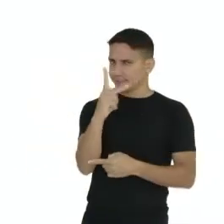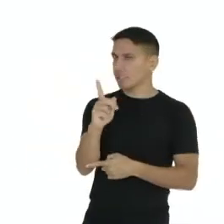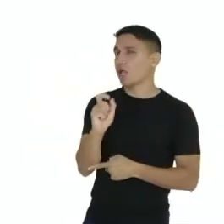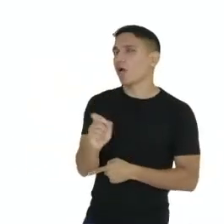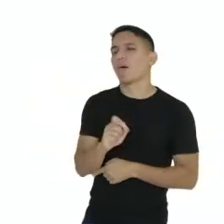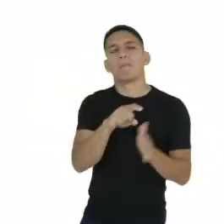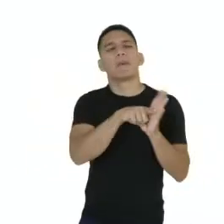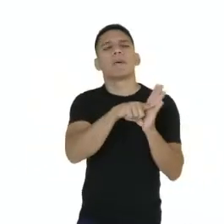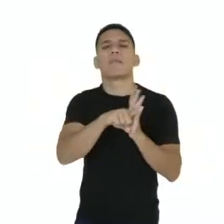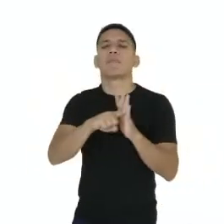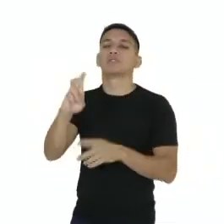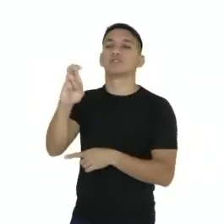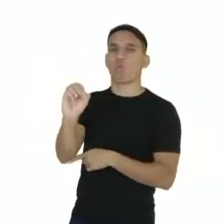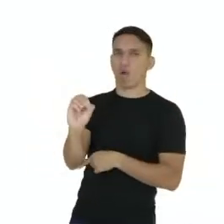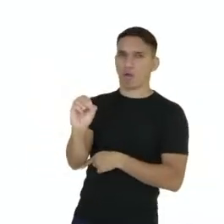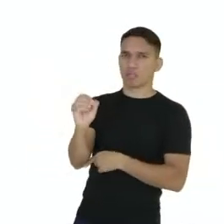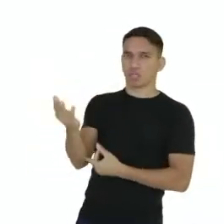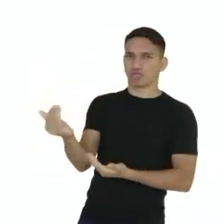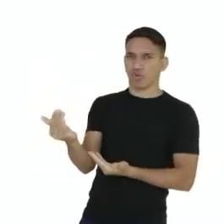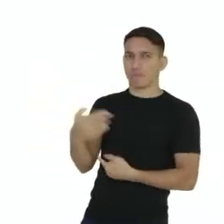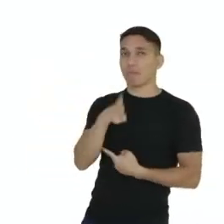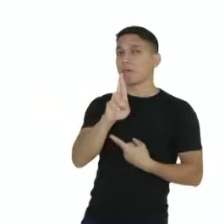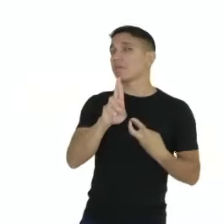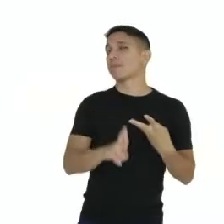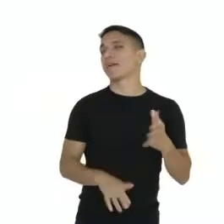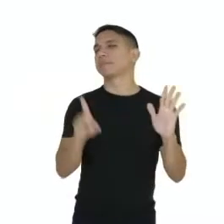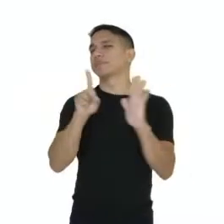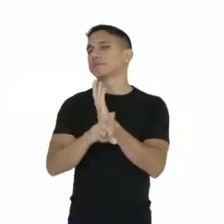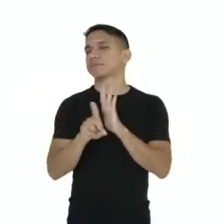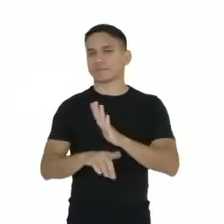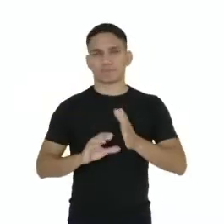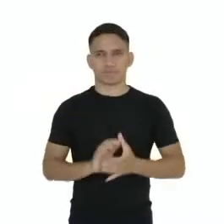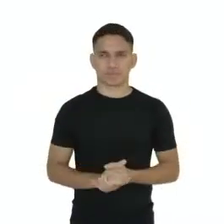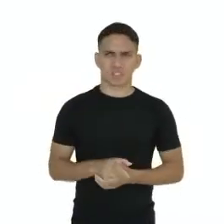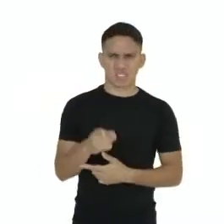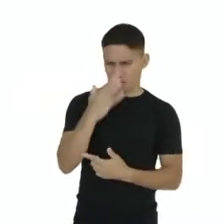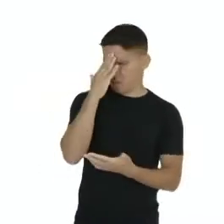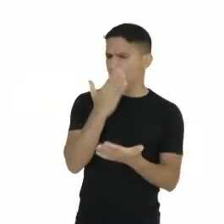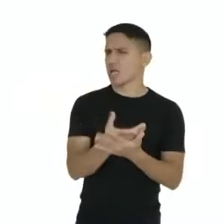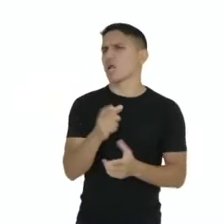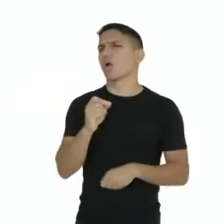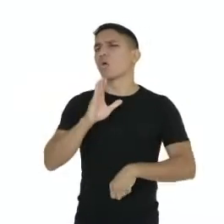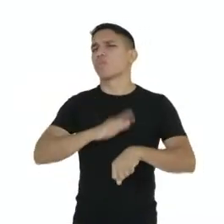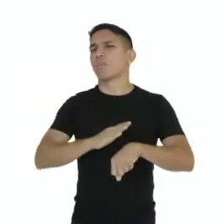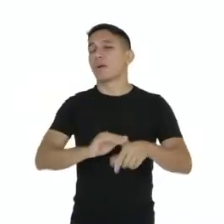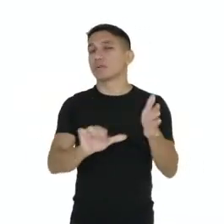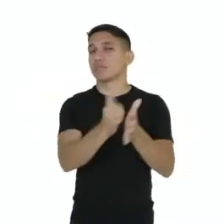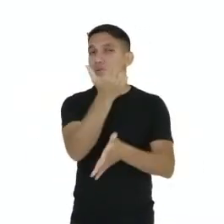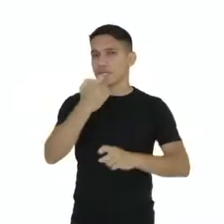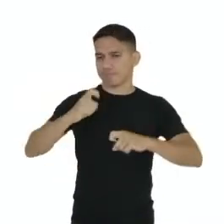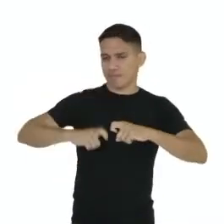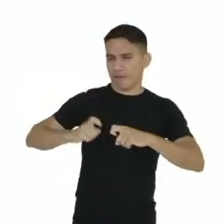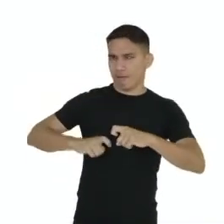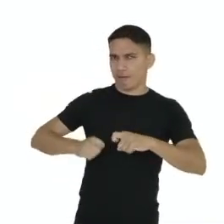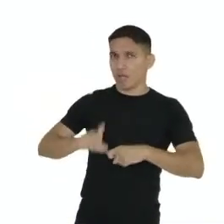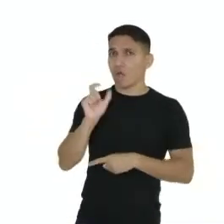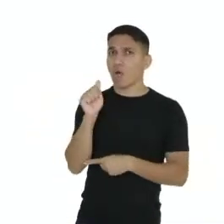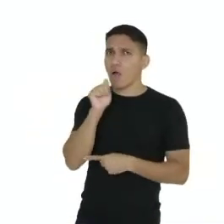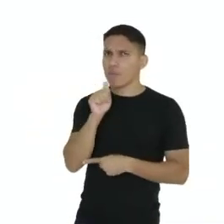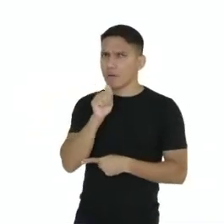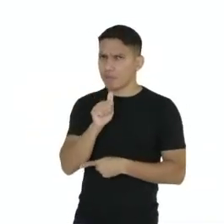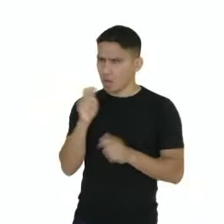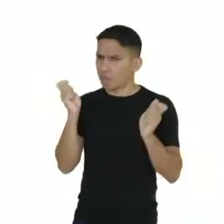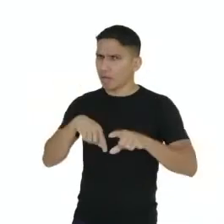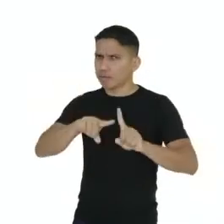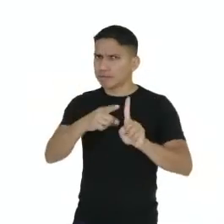onde 50 jovens responderam à pergunta: você acha que na primeira relação sexual a menina tem